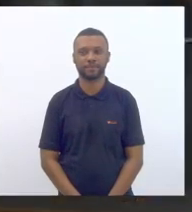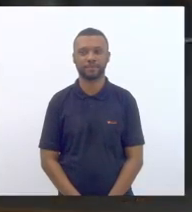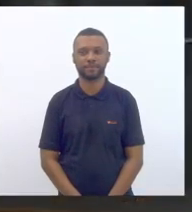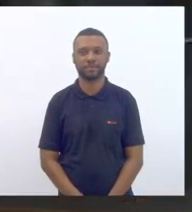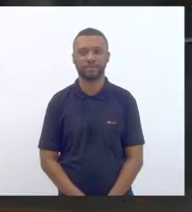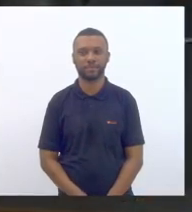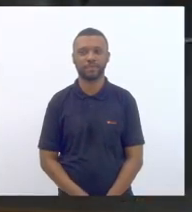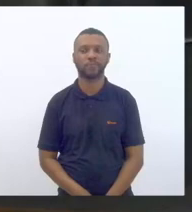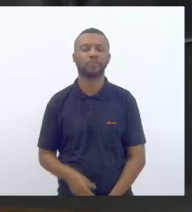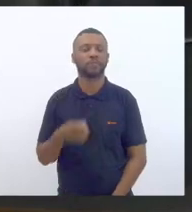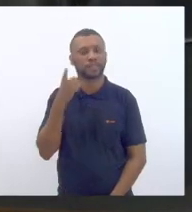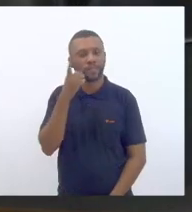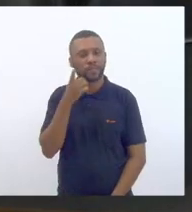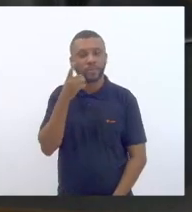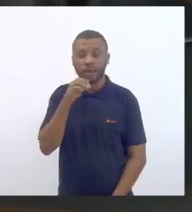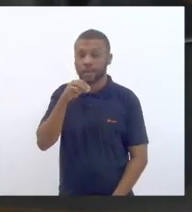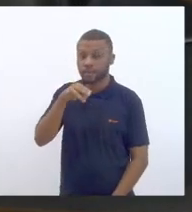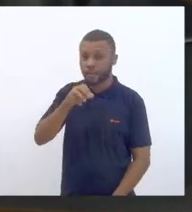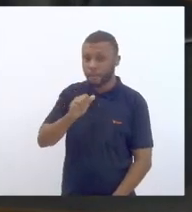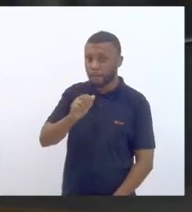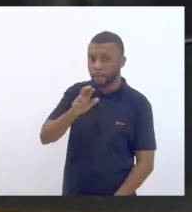Deputado Marcos Vinícius.